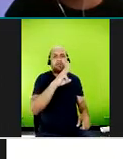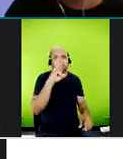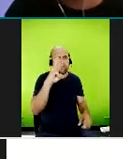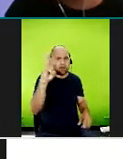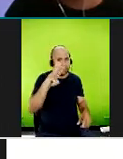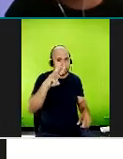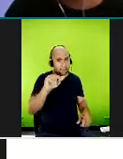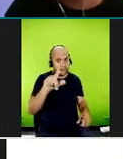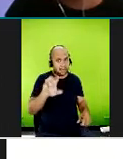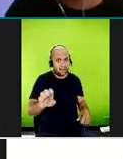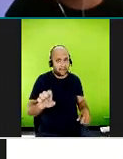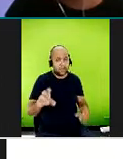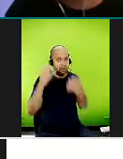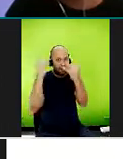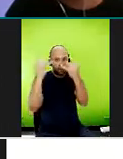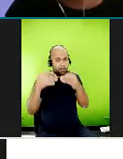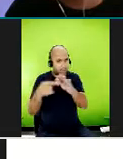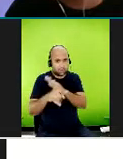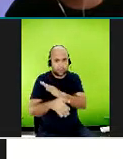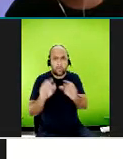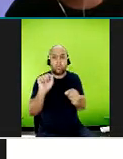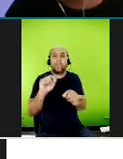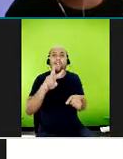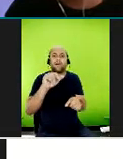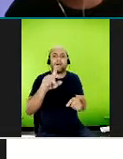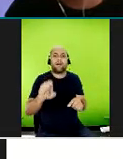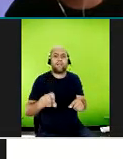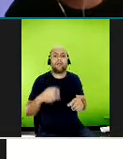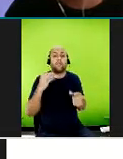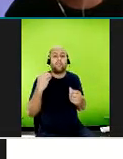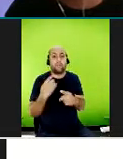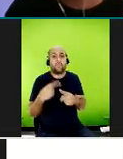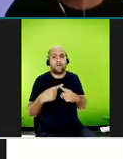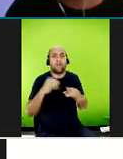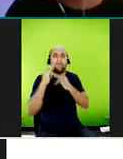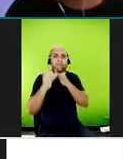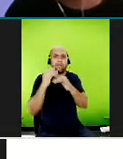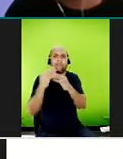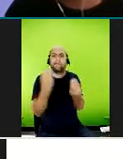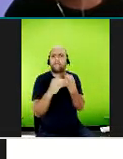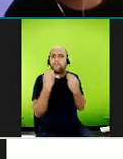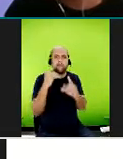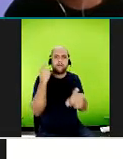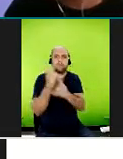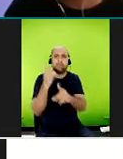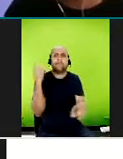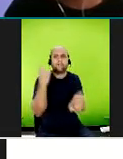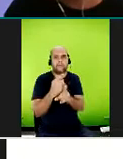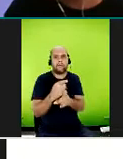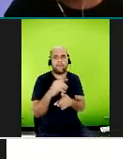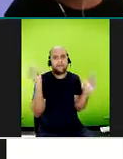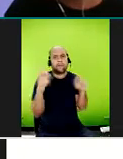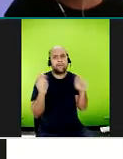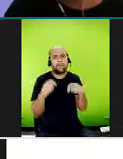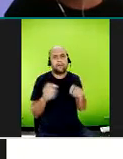vocês entenderem mais eu não vou entrar muito no que seja vale por causa que sua mãe informação que é fácil da gente localizar então eu sei que